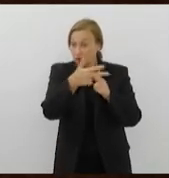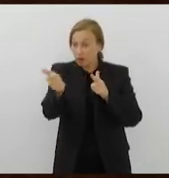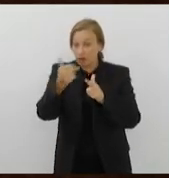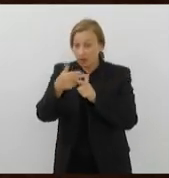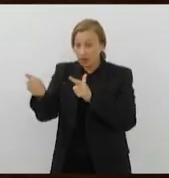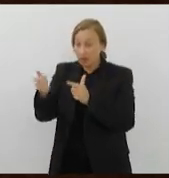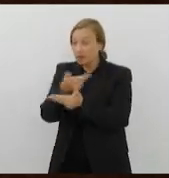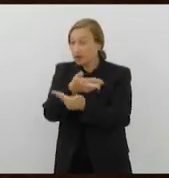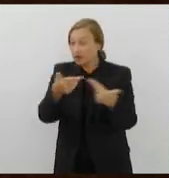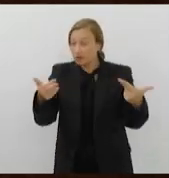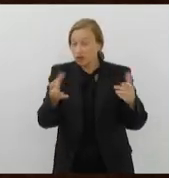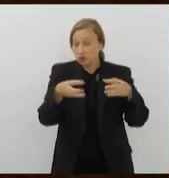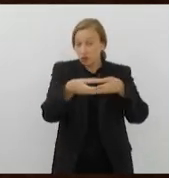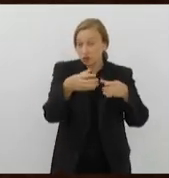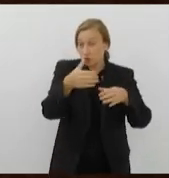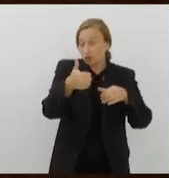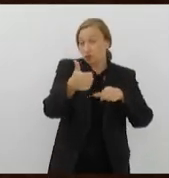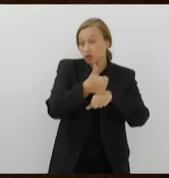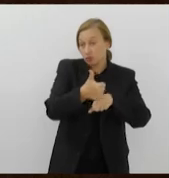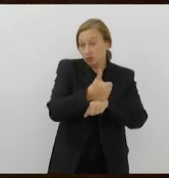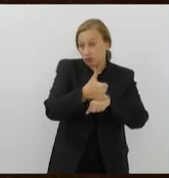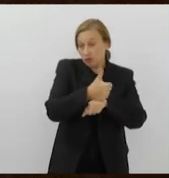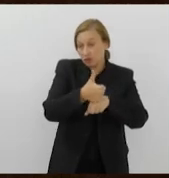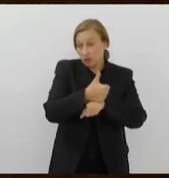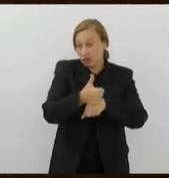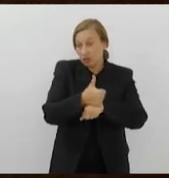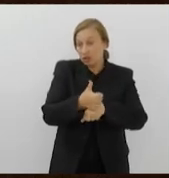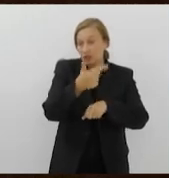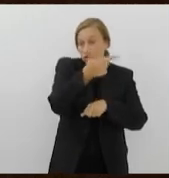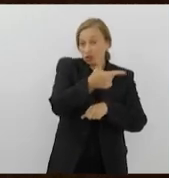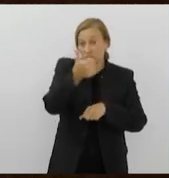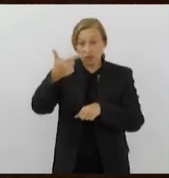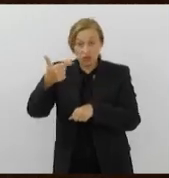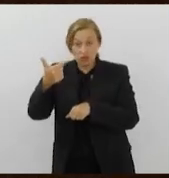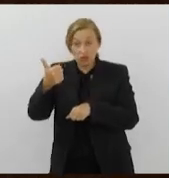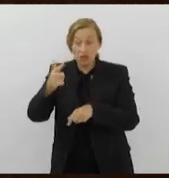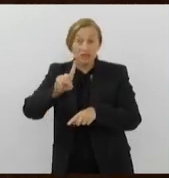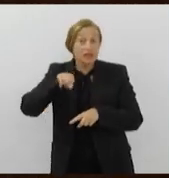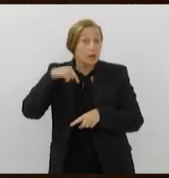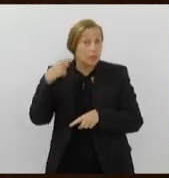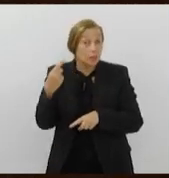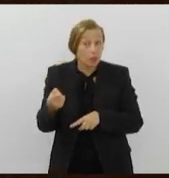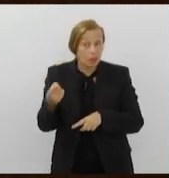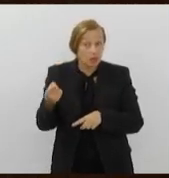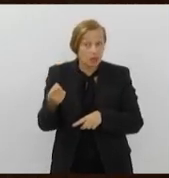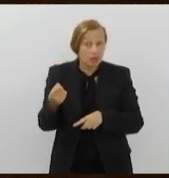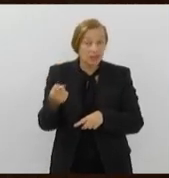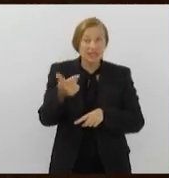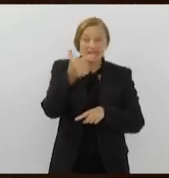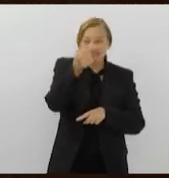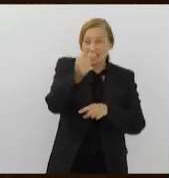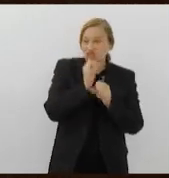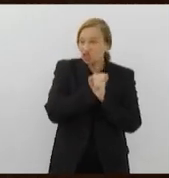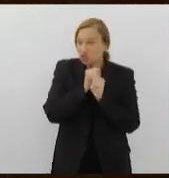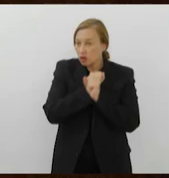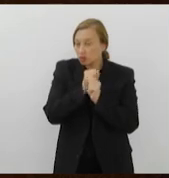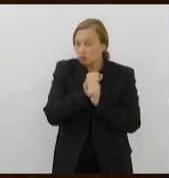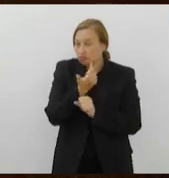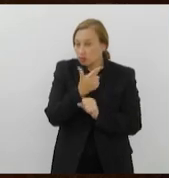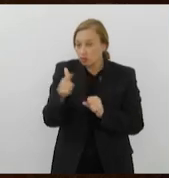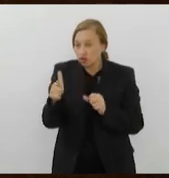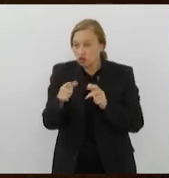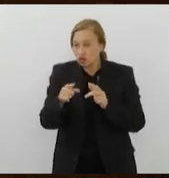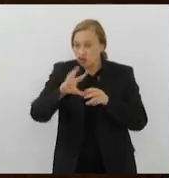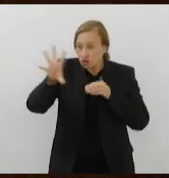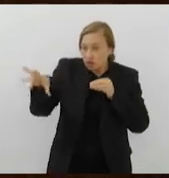nesse estado, nos idos ali de 2021, 2022, onde depois de 7 anos, sem nenhum tipo de